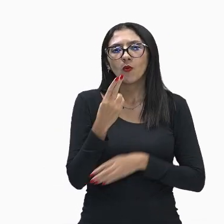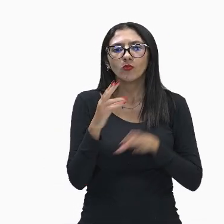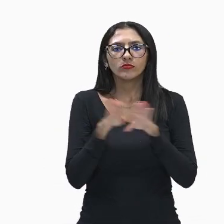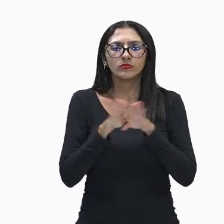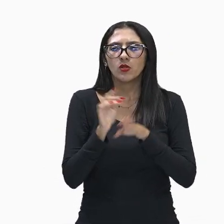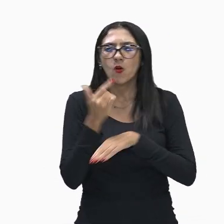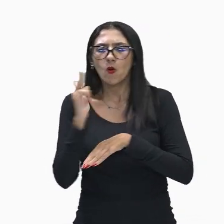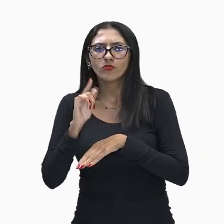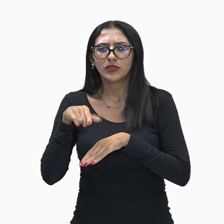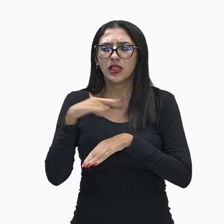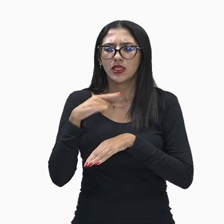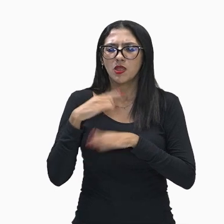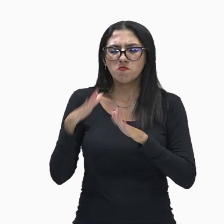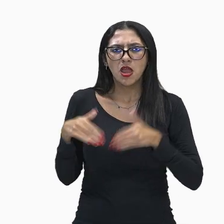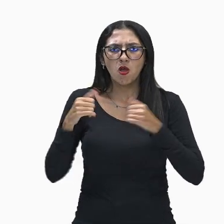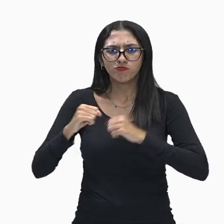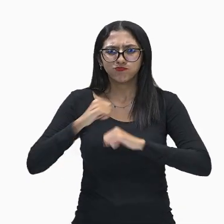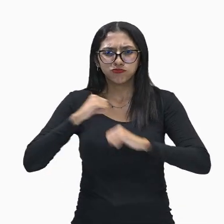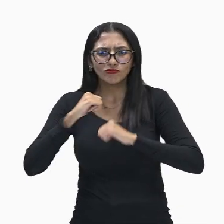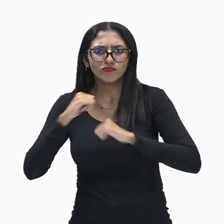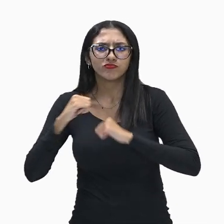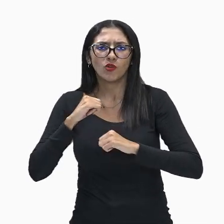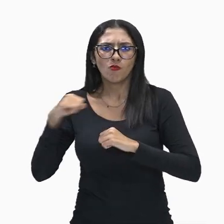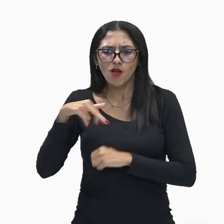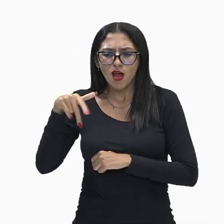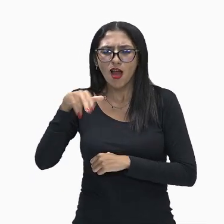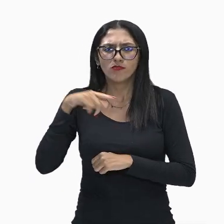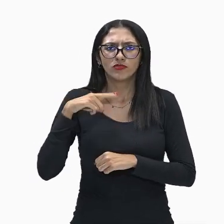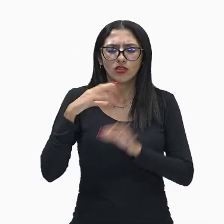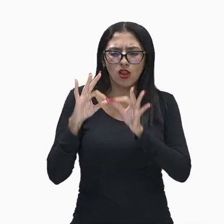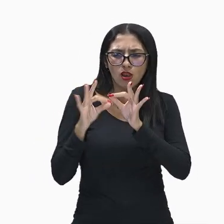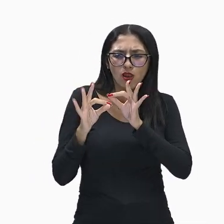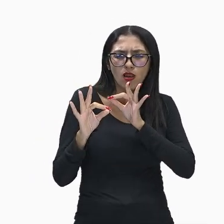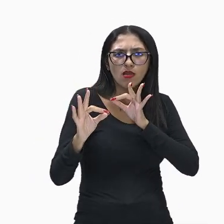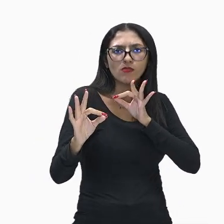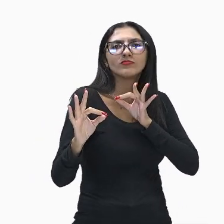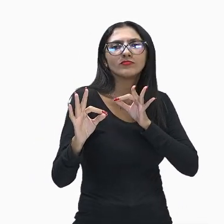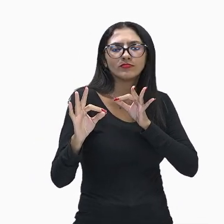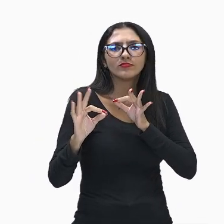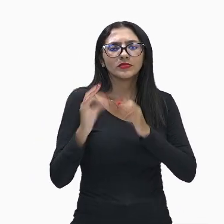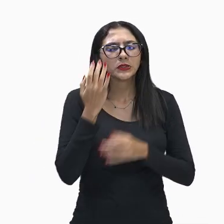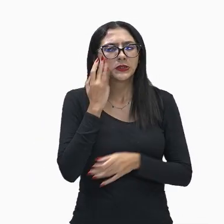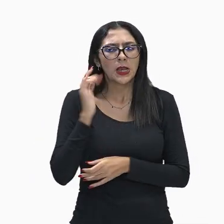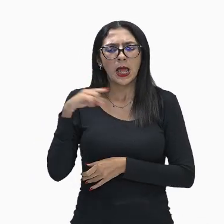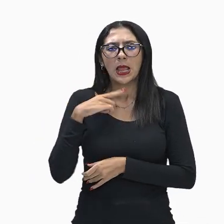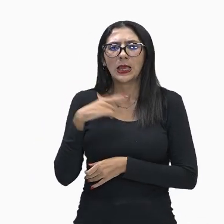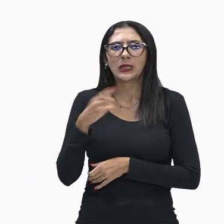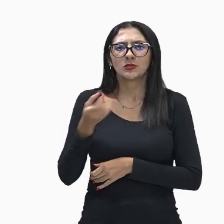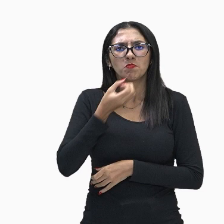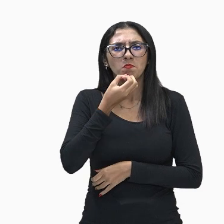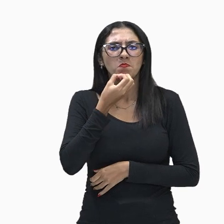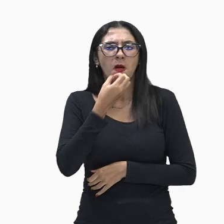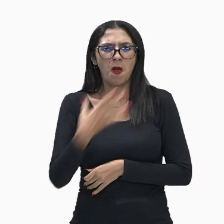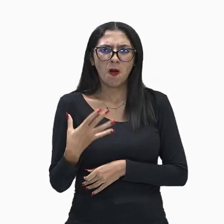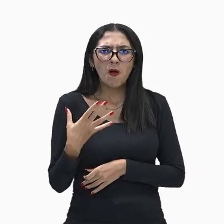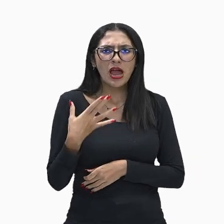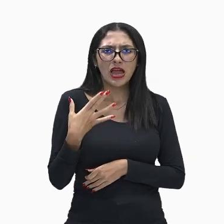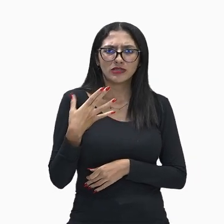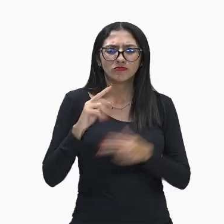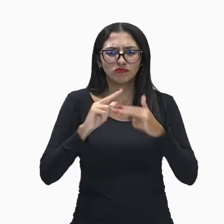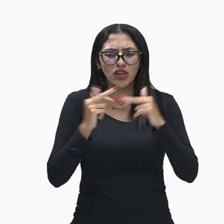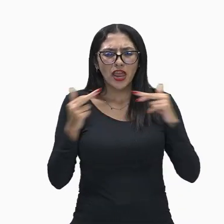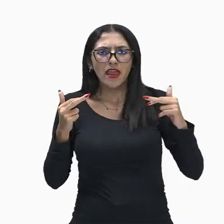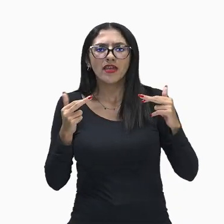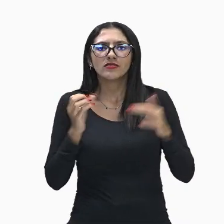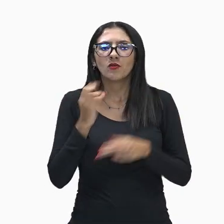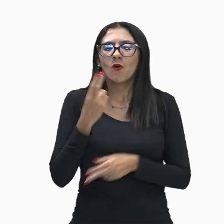corredores fundistas que são aquelas corridas de longa distância né Será que eles foram privilegiados ali ou como aqueles